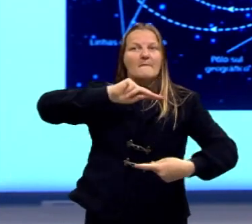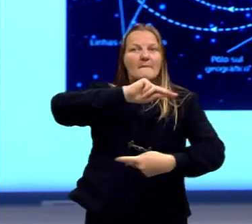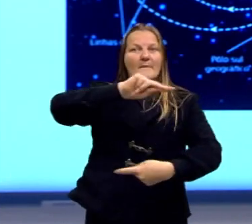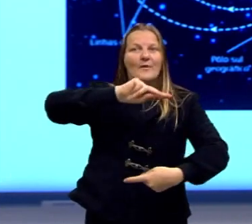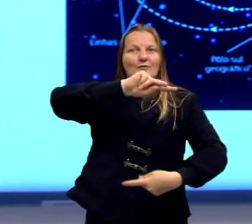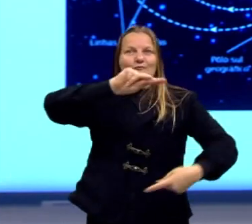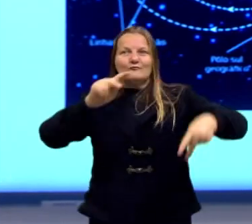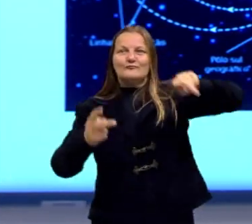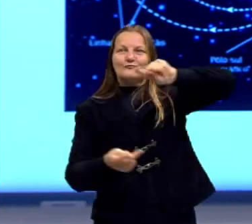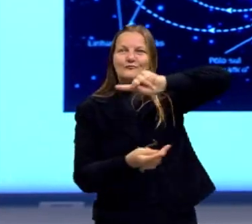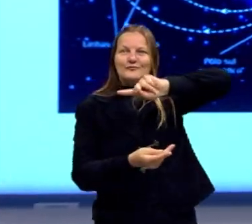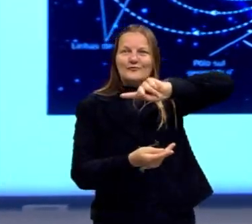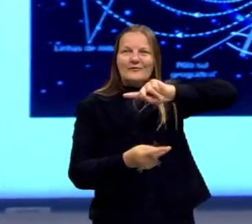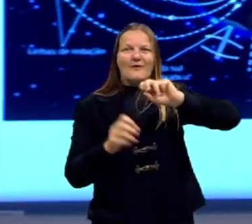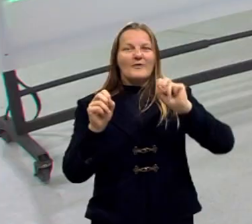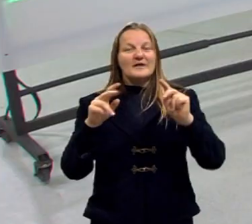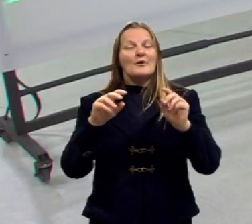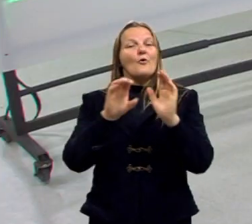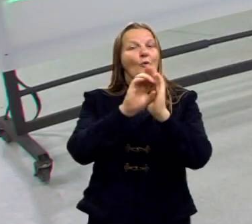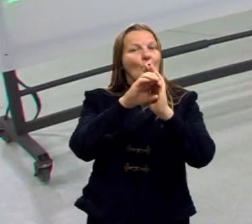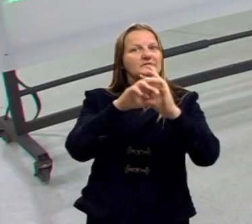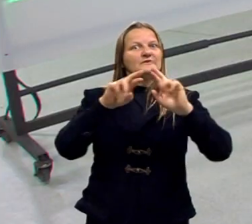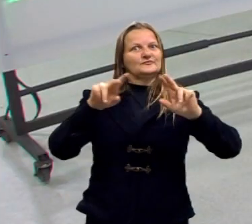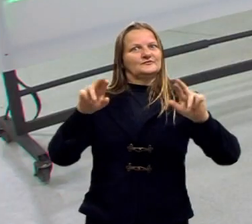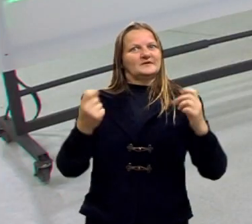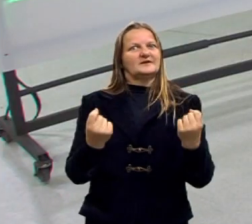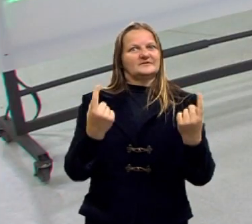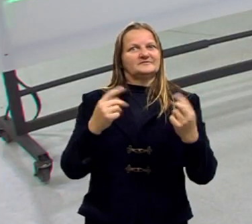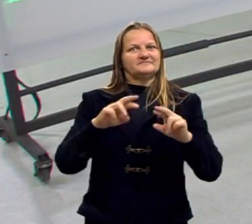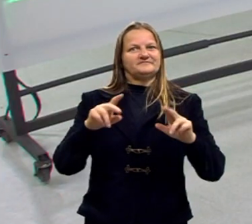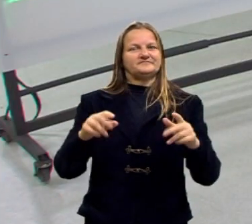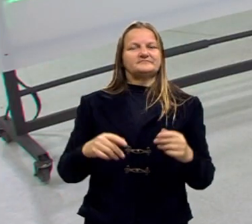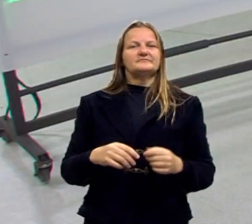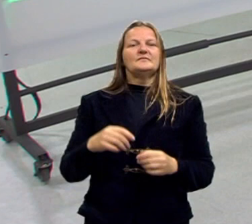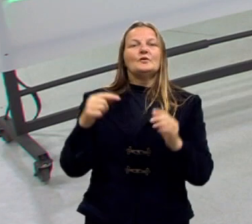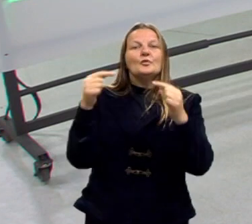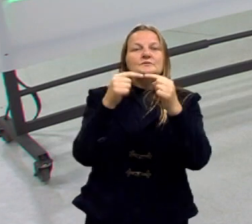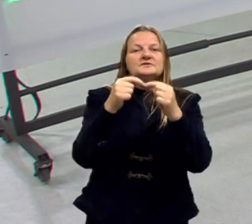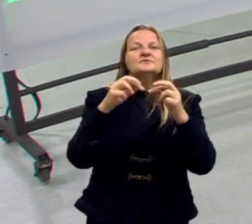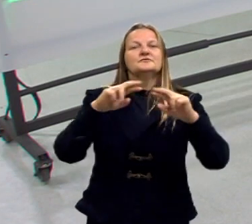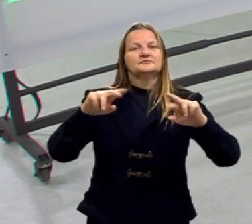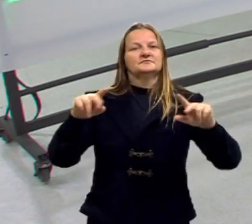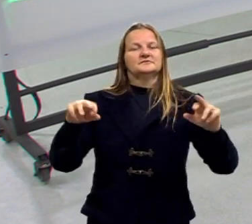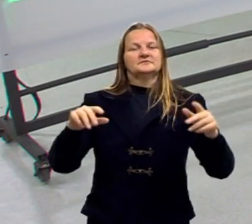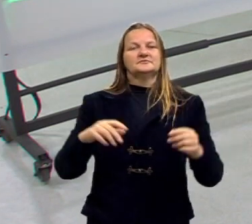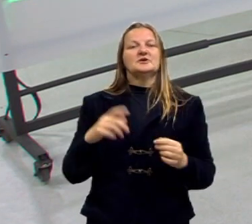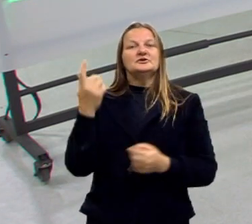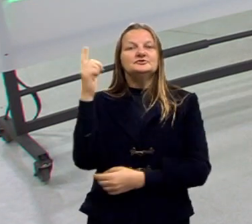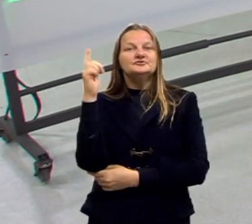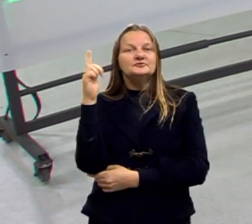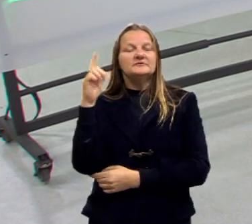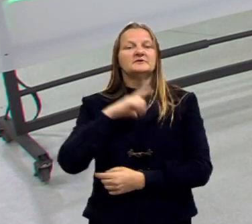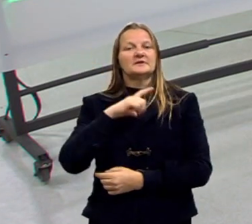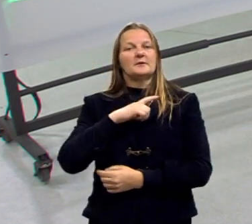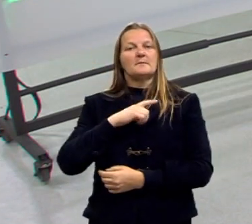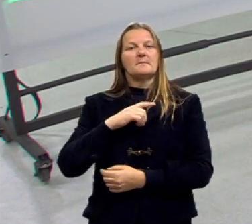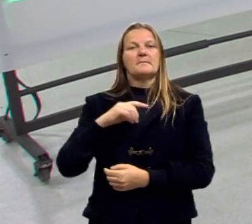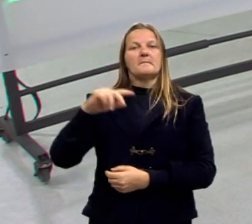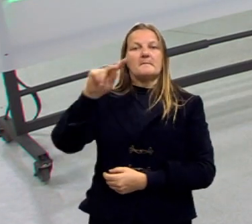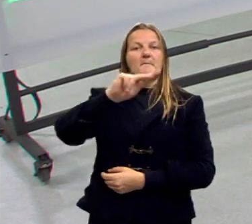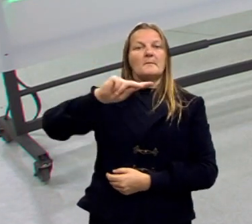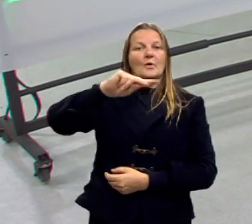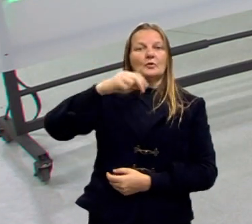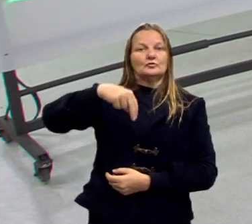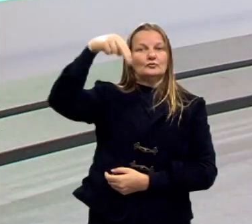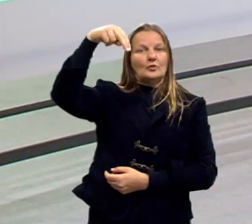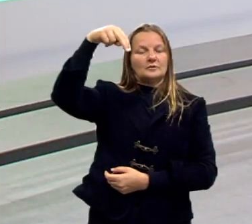Os dois estão certos né só são nomenclaturas diferentes são objetivos diferentes na geografia a gente tem o